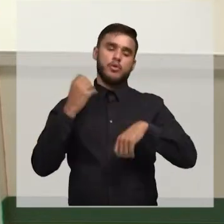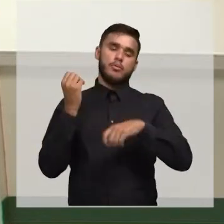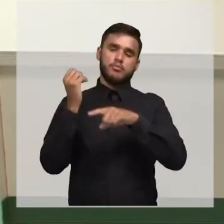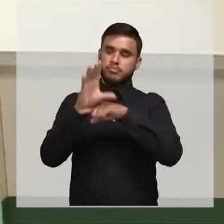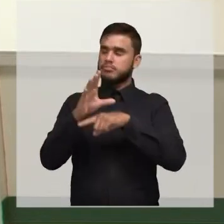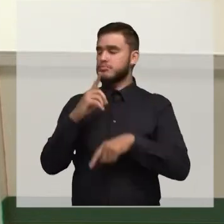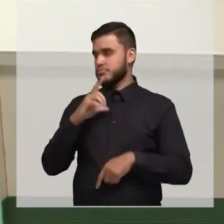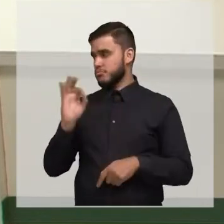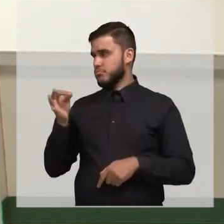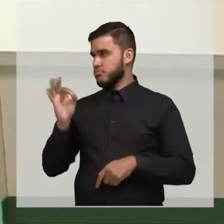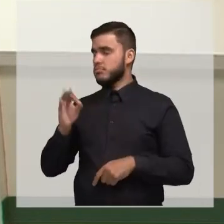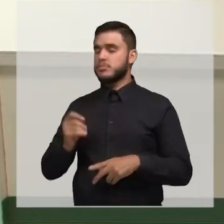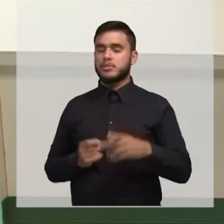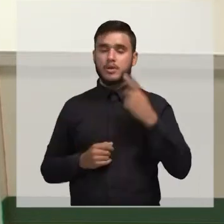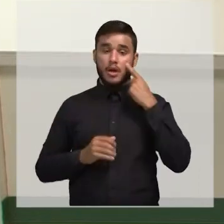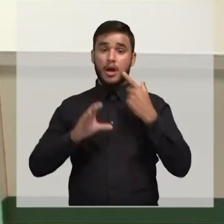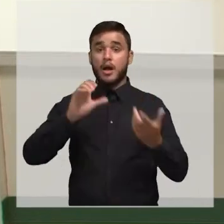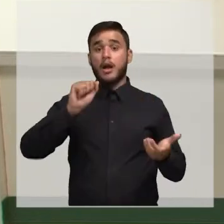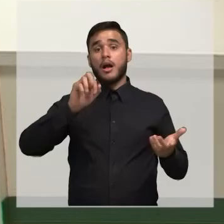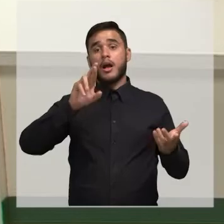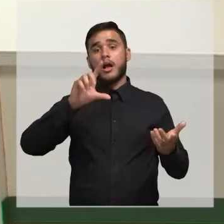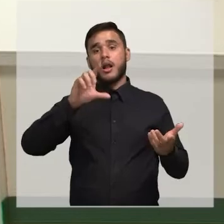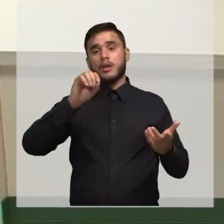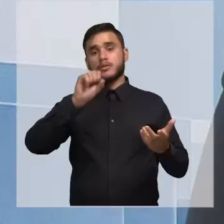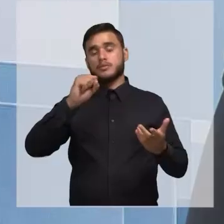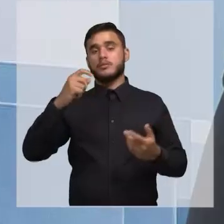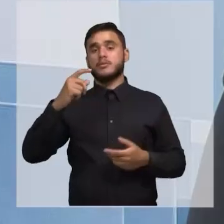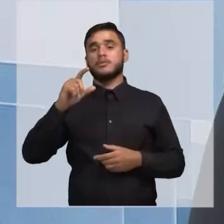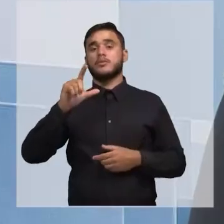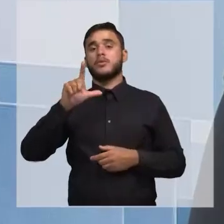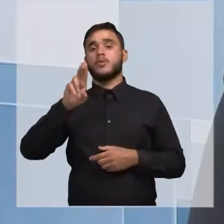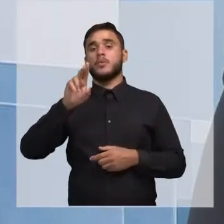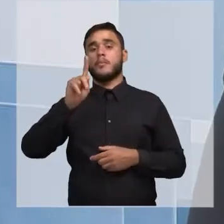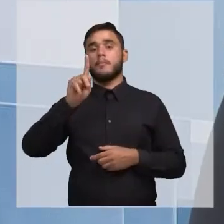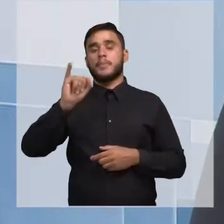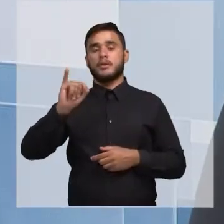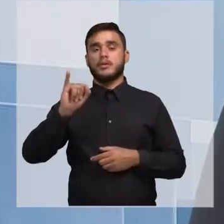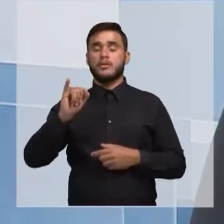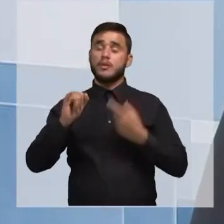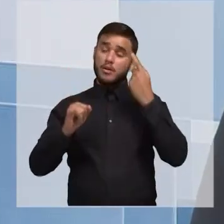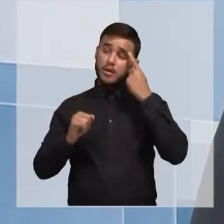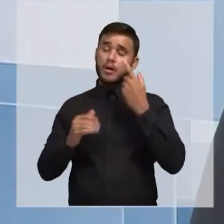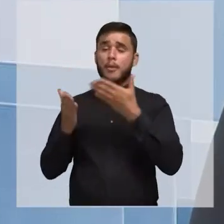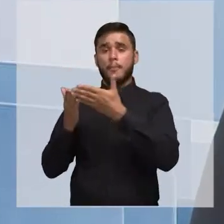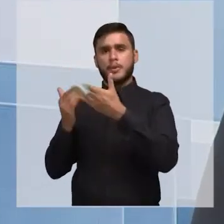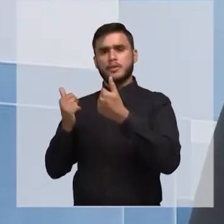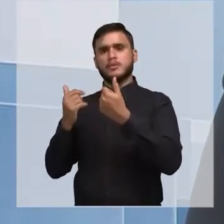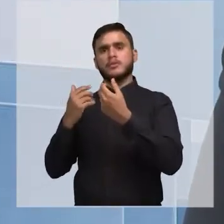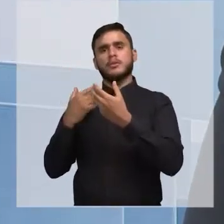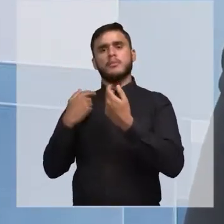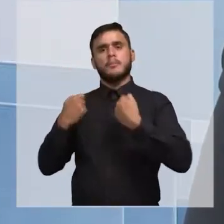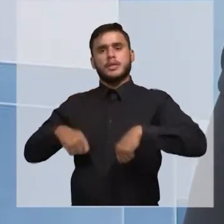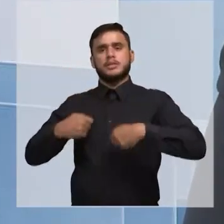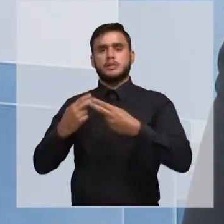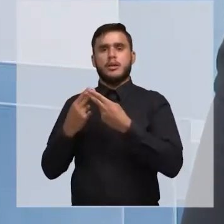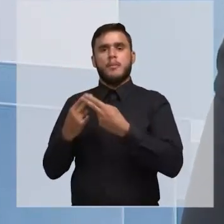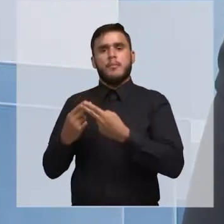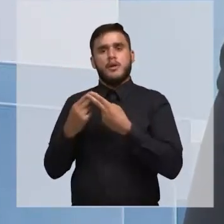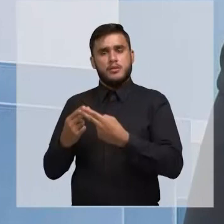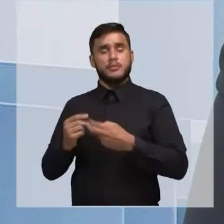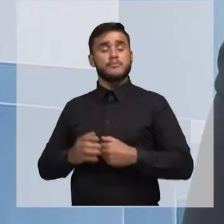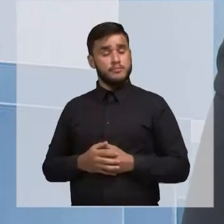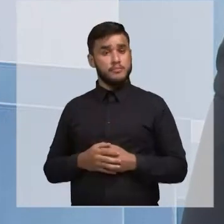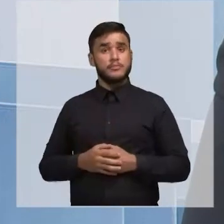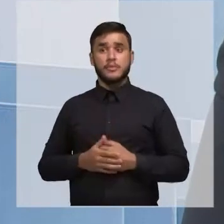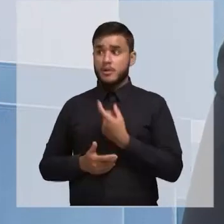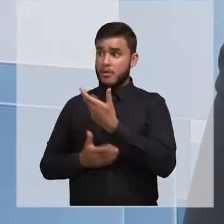presidente do PDT, Carlos Lupe, discordar do candidato dele e pedir para que ele tenha mais paciência. Né? Carlos, aí o